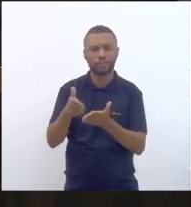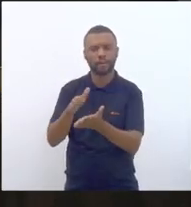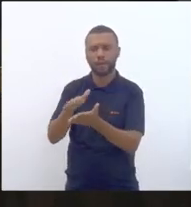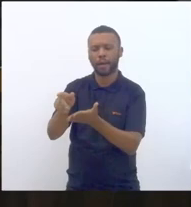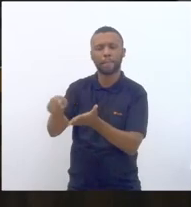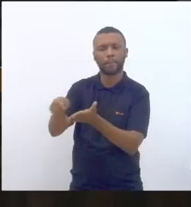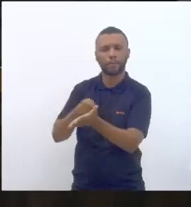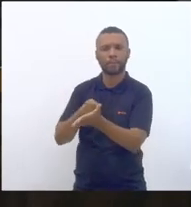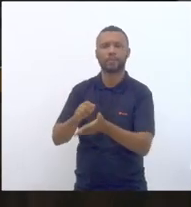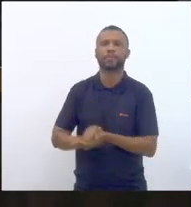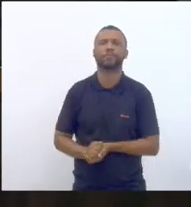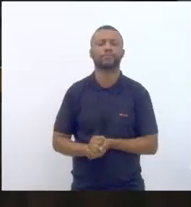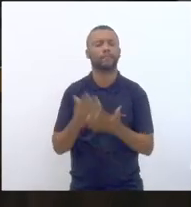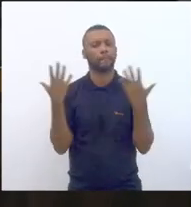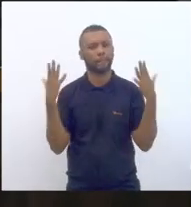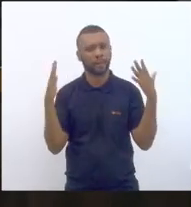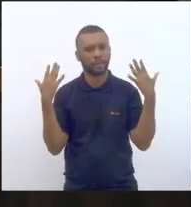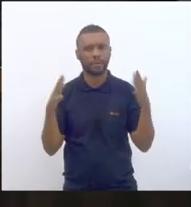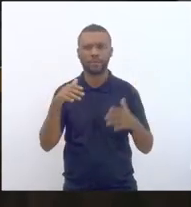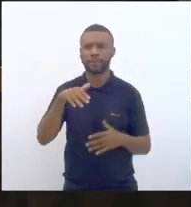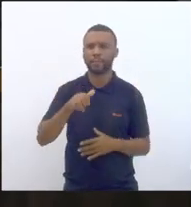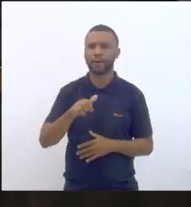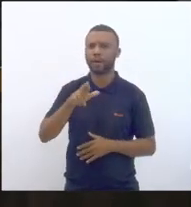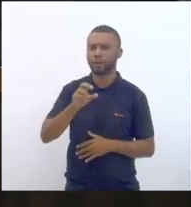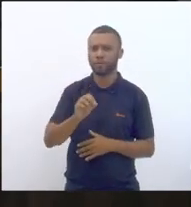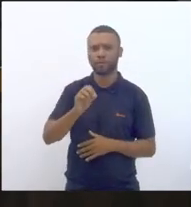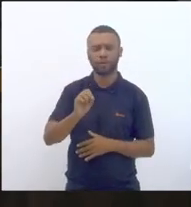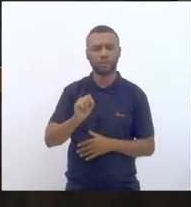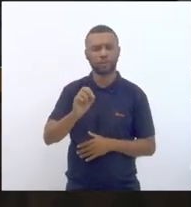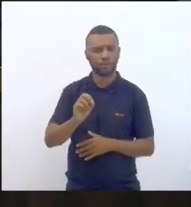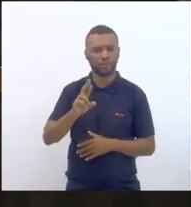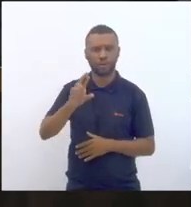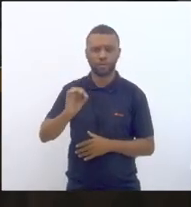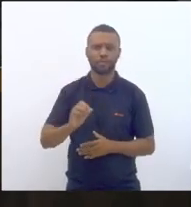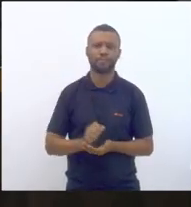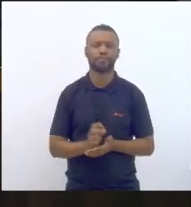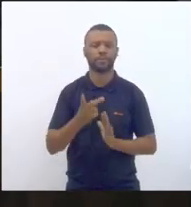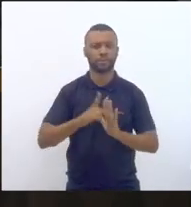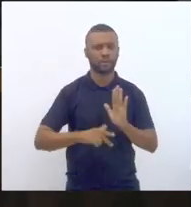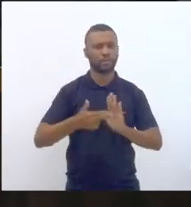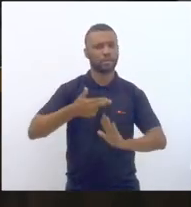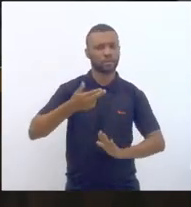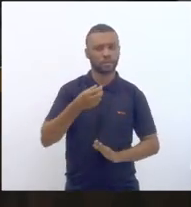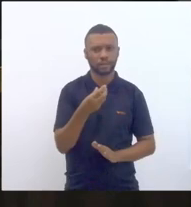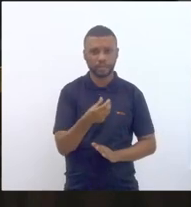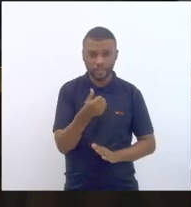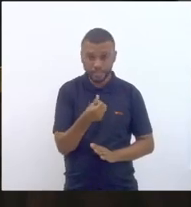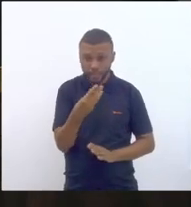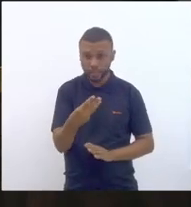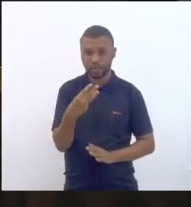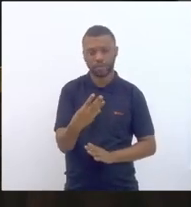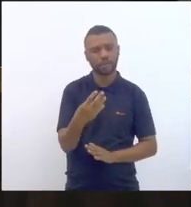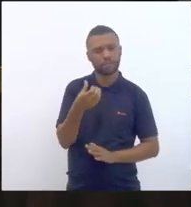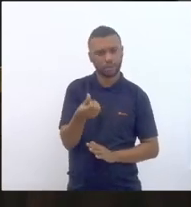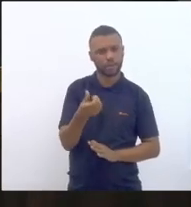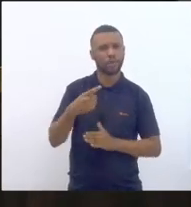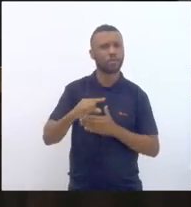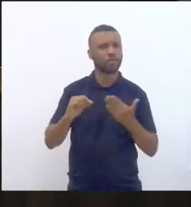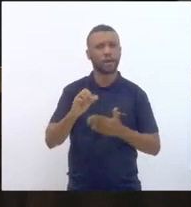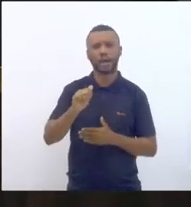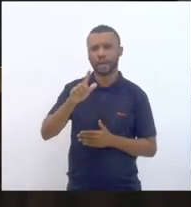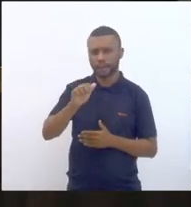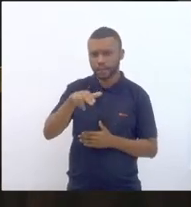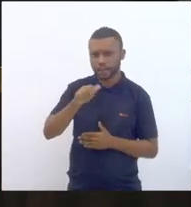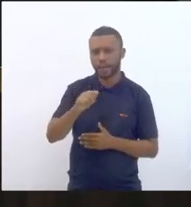promulgação. Parabéns, Mauro Osório. Projeto de resolução 1346, de autoria da deputada Alana Passos, concede